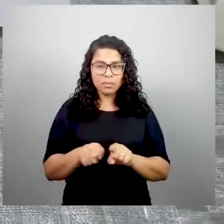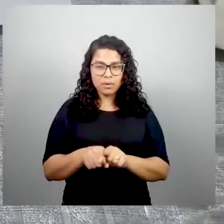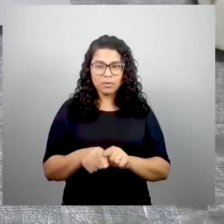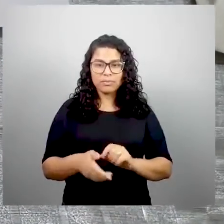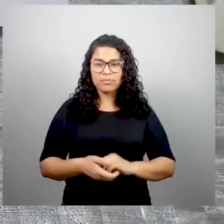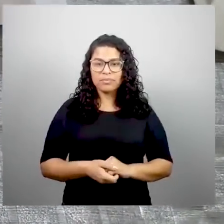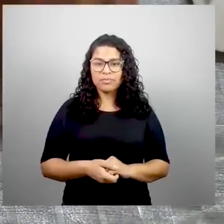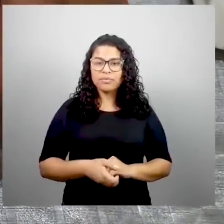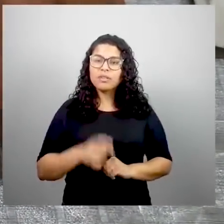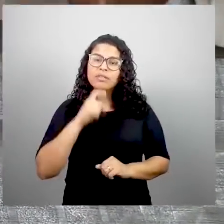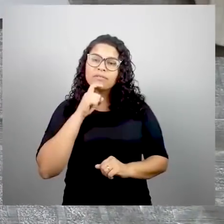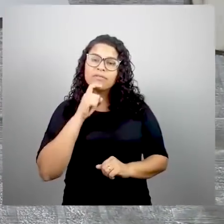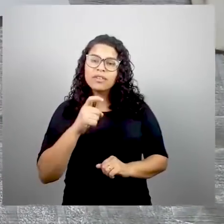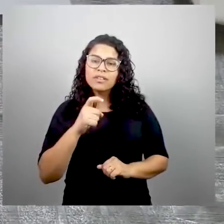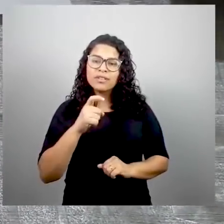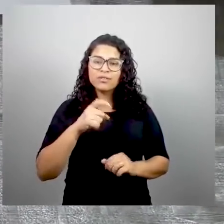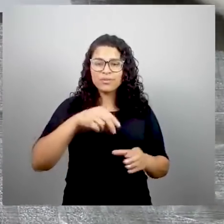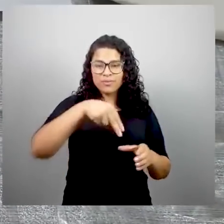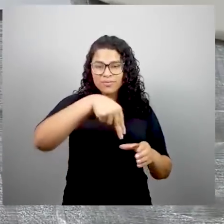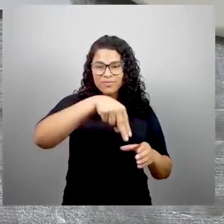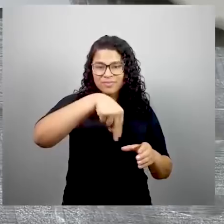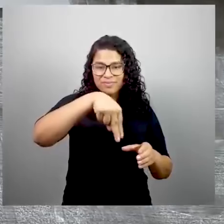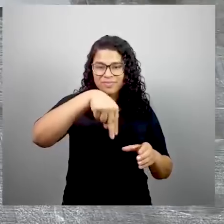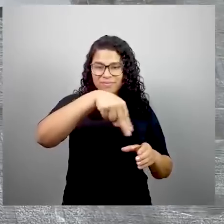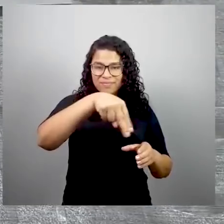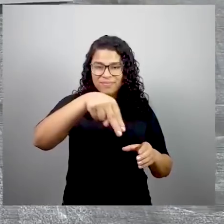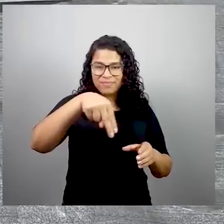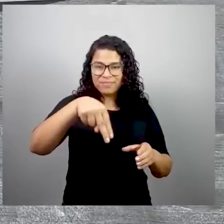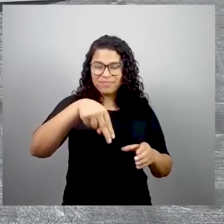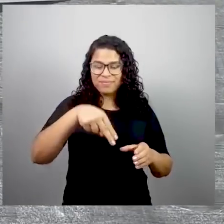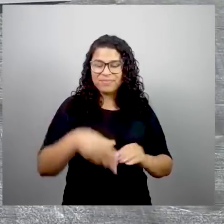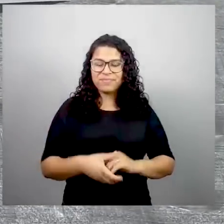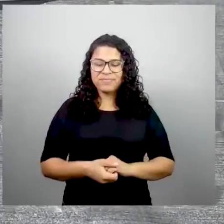ó, um pouco da verde.